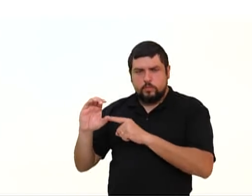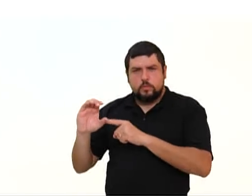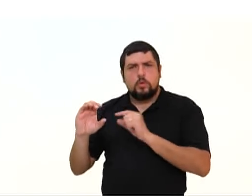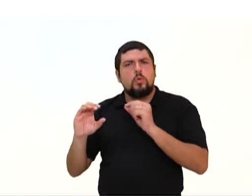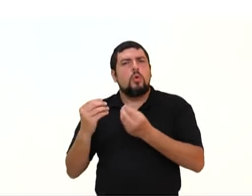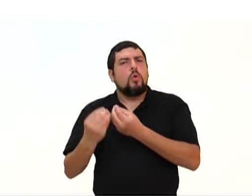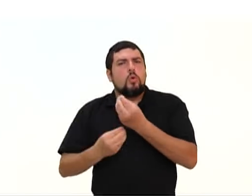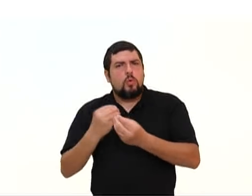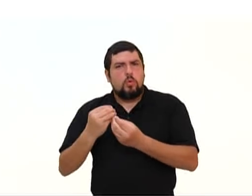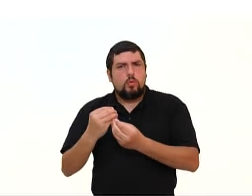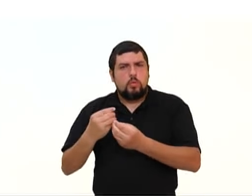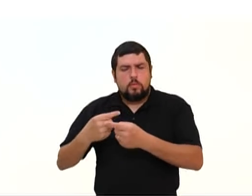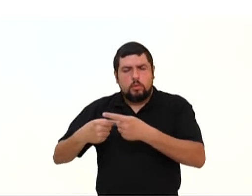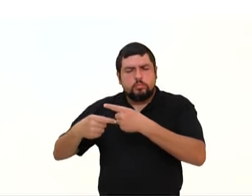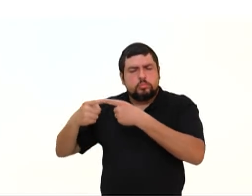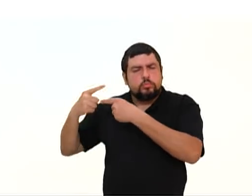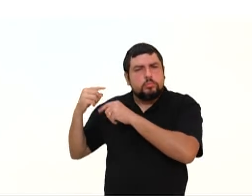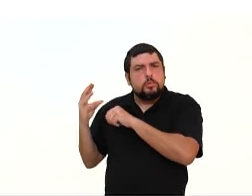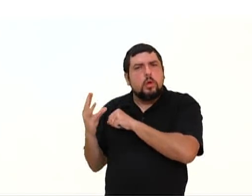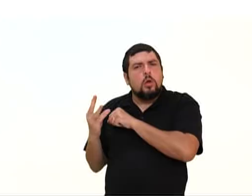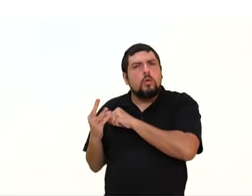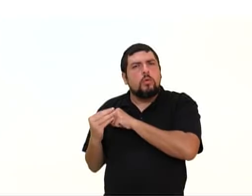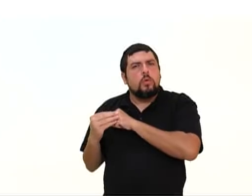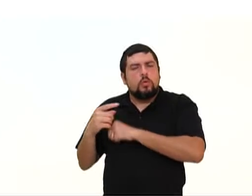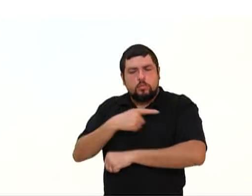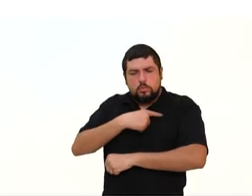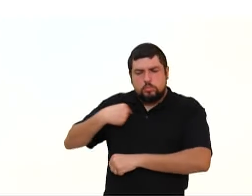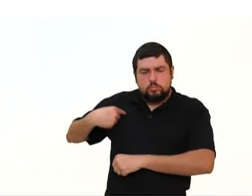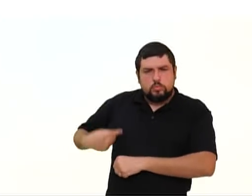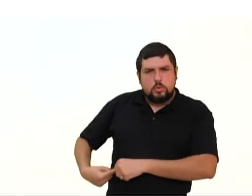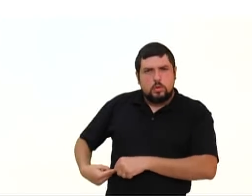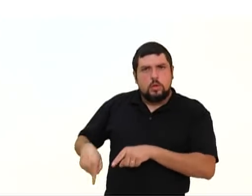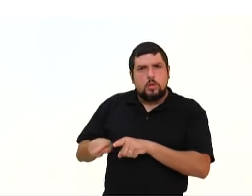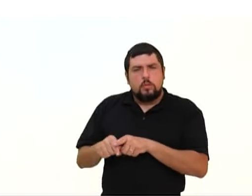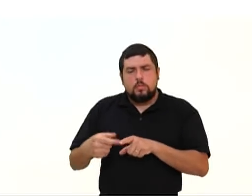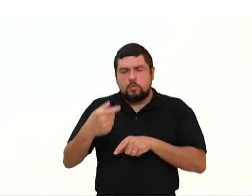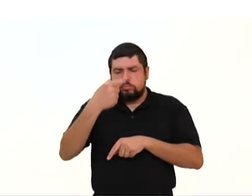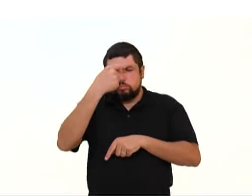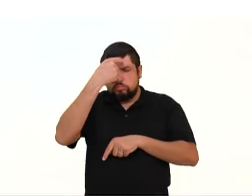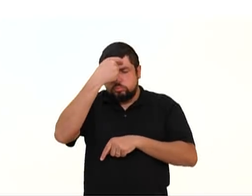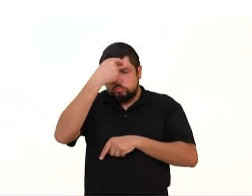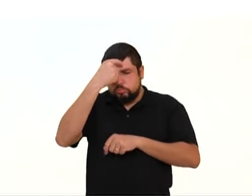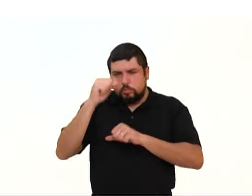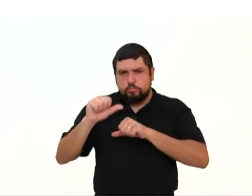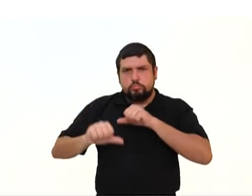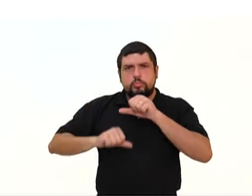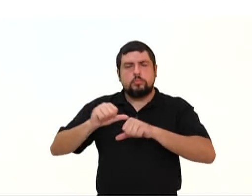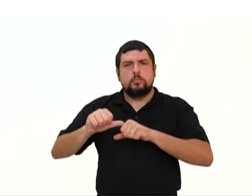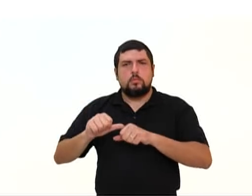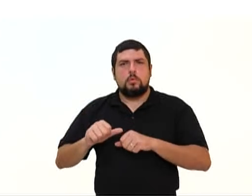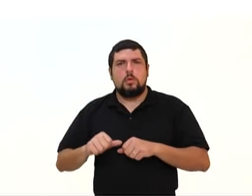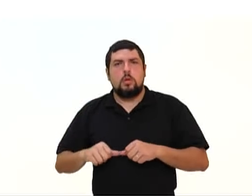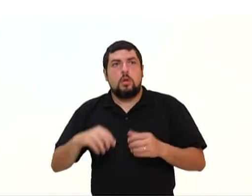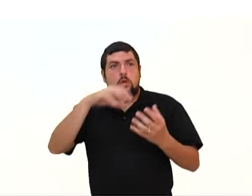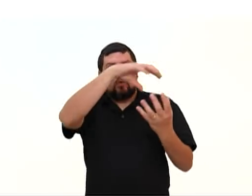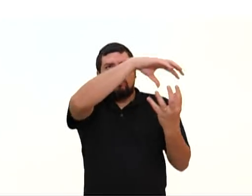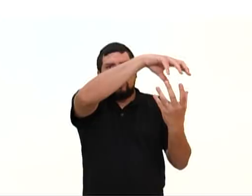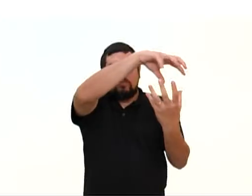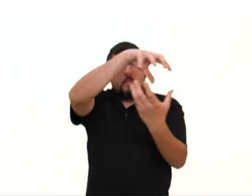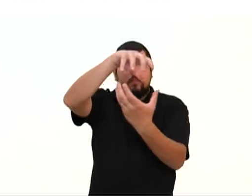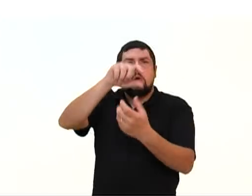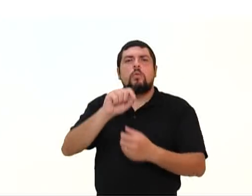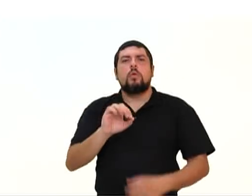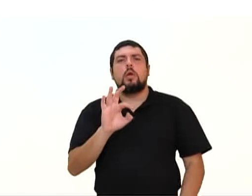conhecimentos chineses e moldou seu próprio pensamento. O Tao é a harmonia predominante no universo. Em outras palavras,